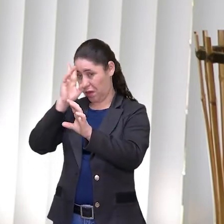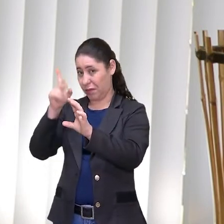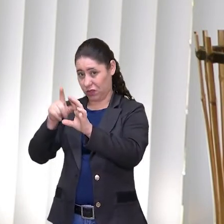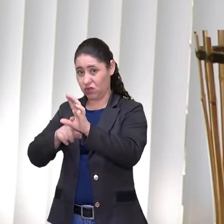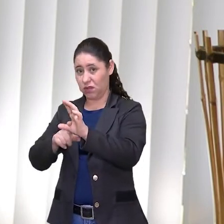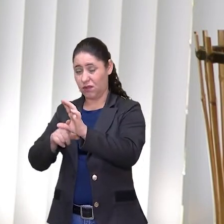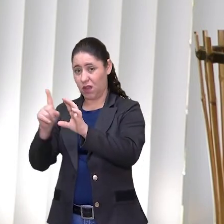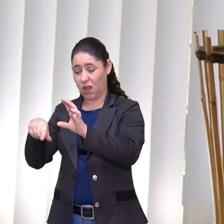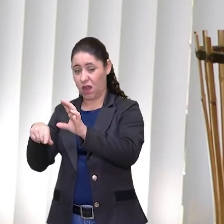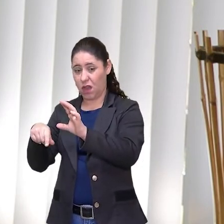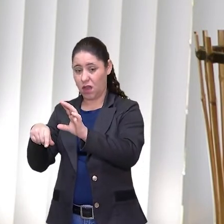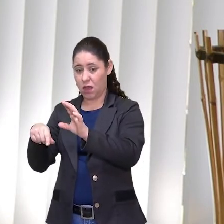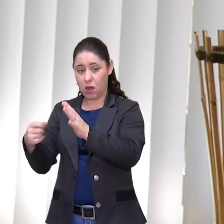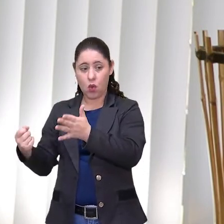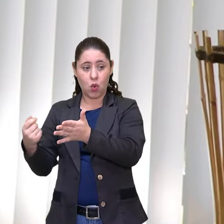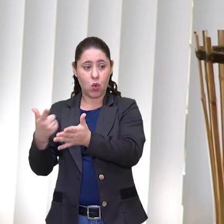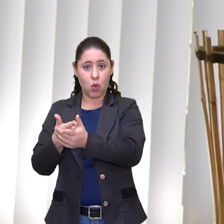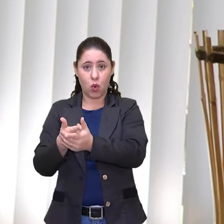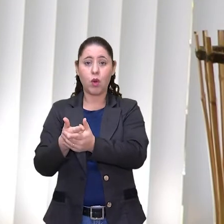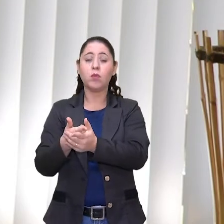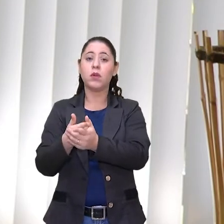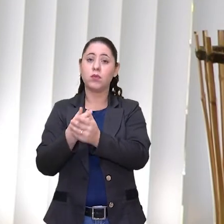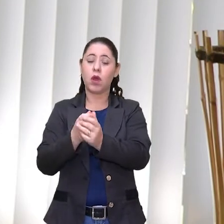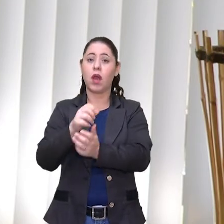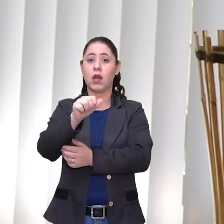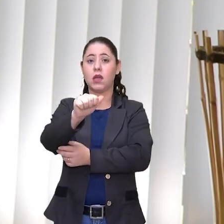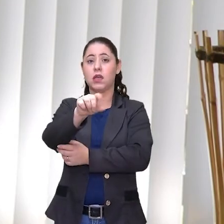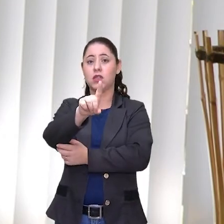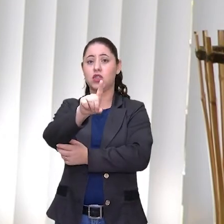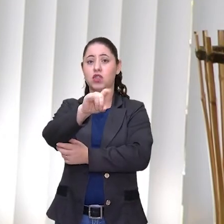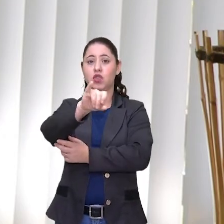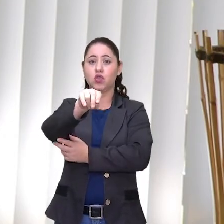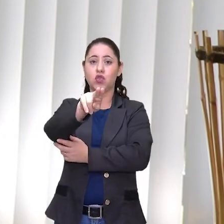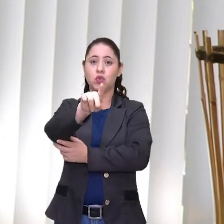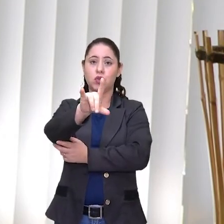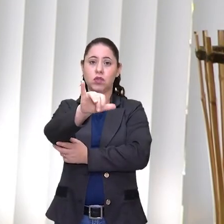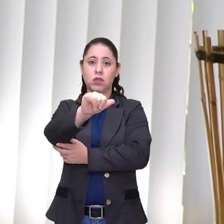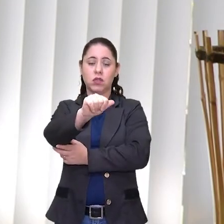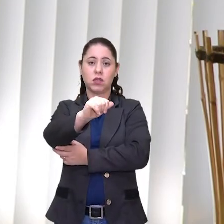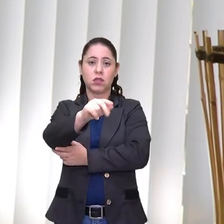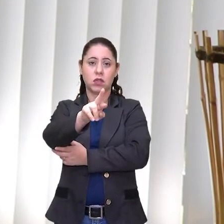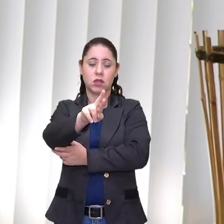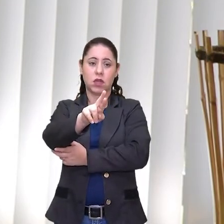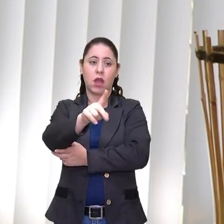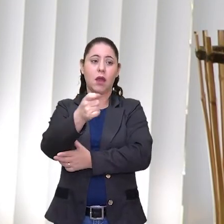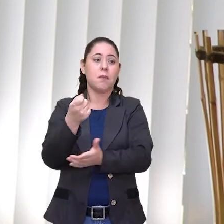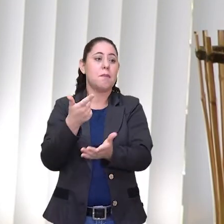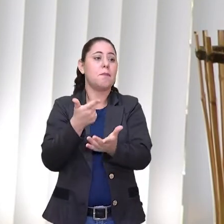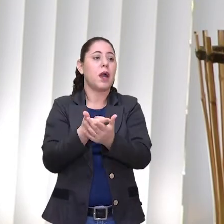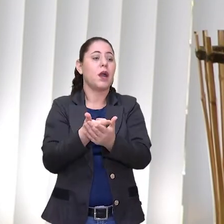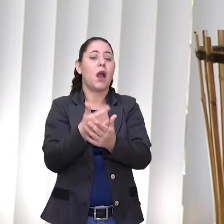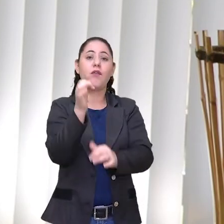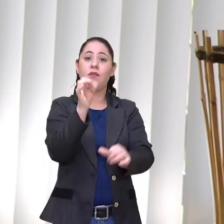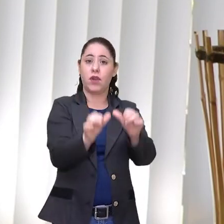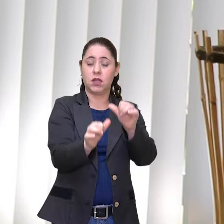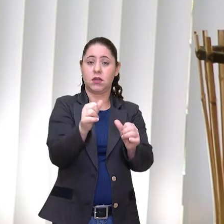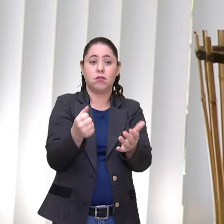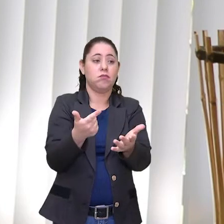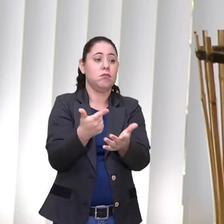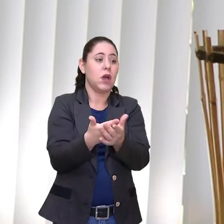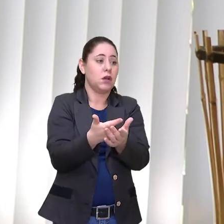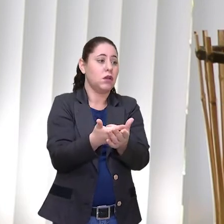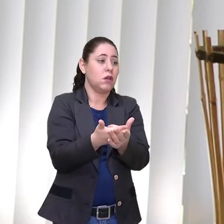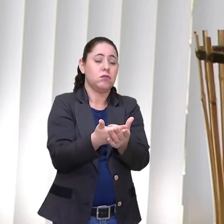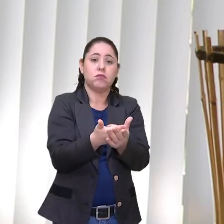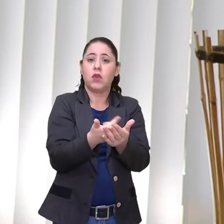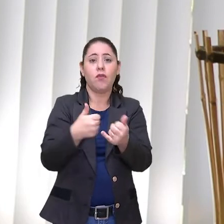no caso dos processos cíveis, né? Então ele pode adjudicar o bem que foi penhorado pelo valor da sua